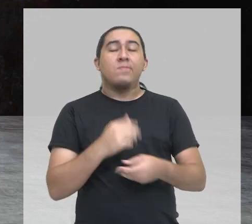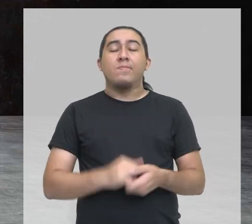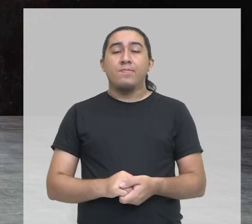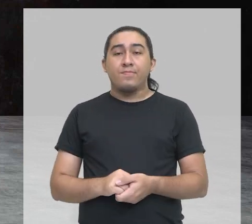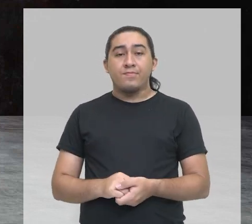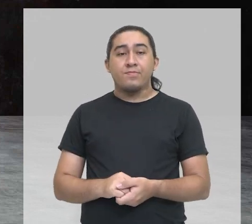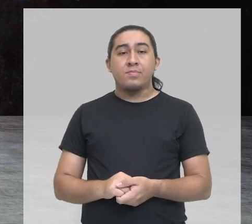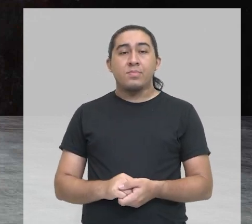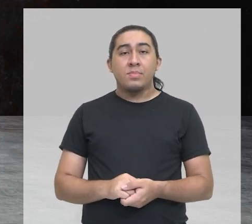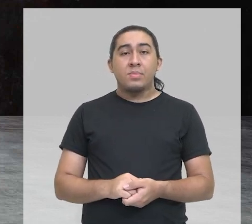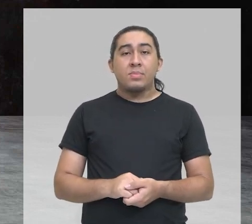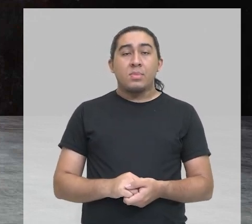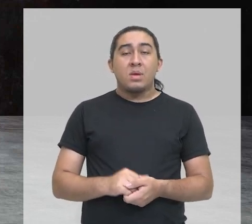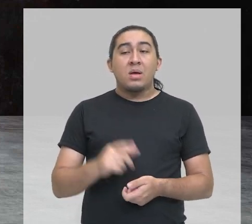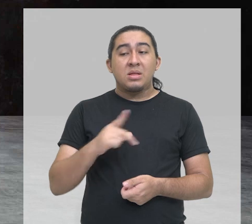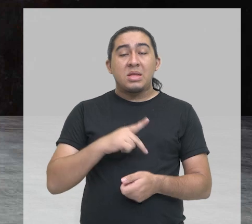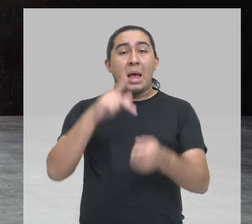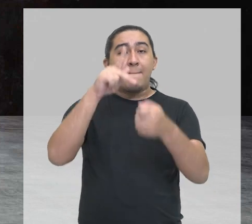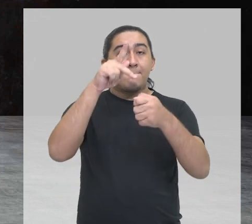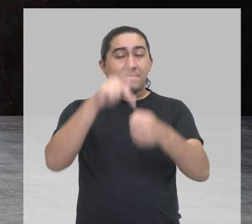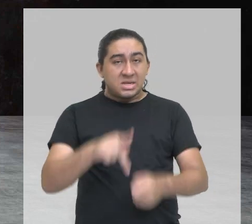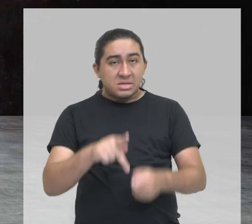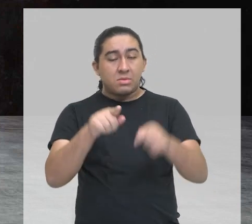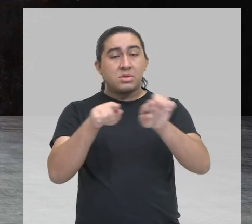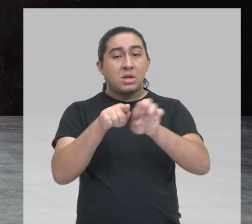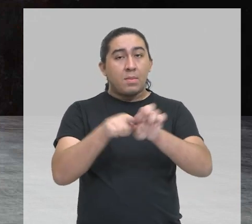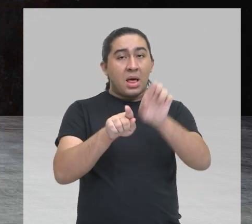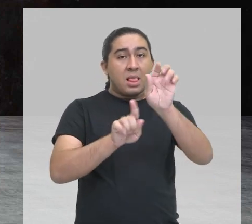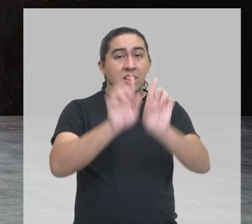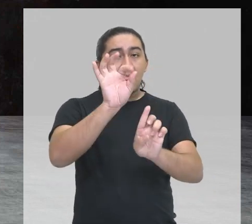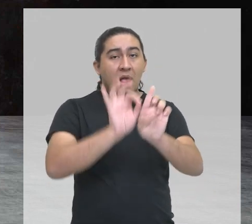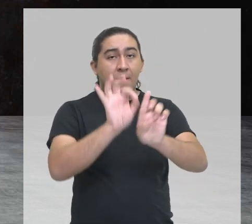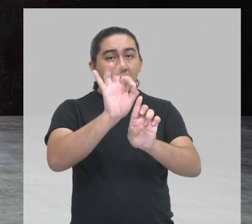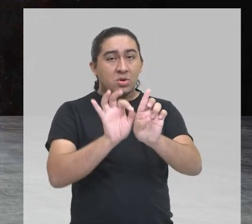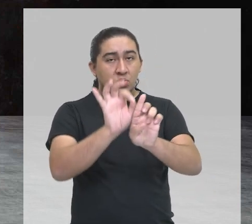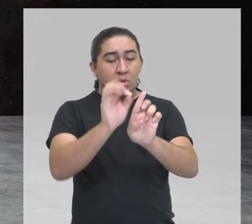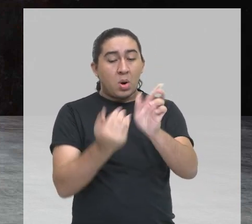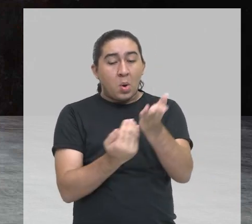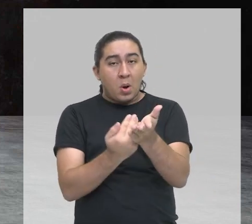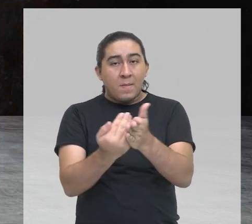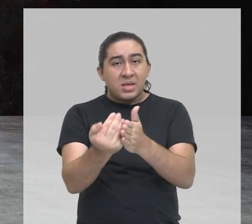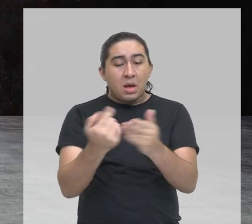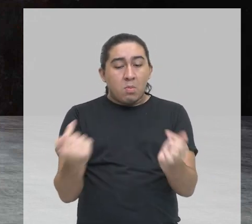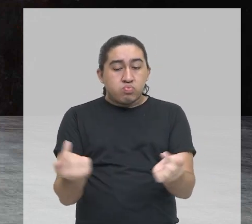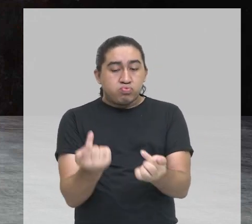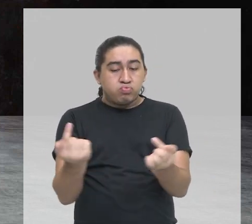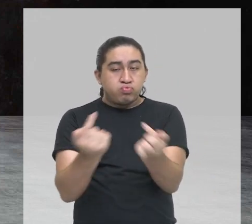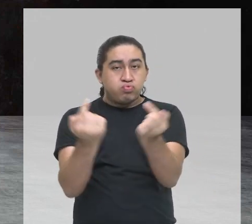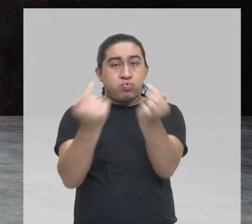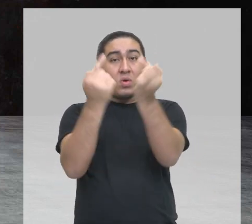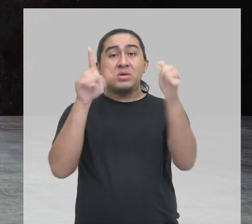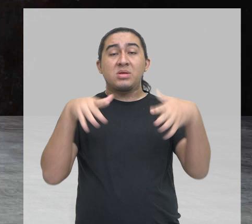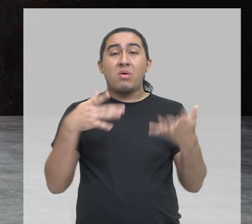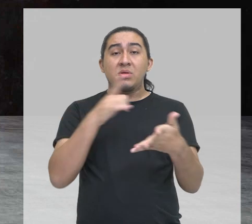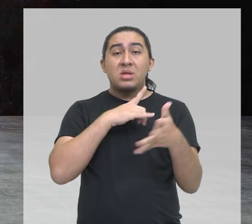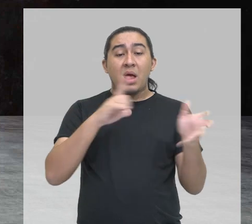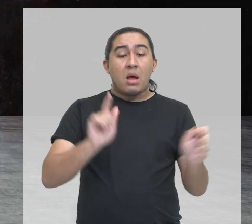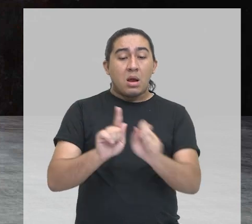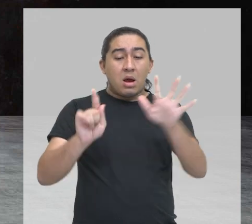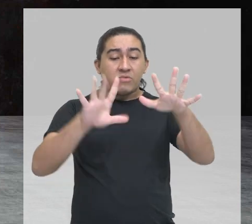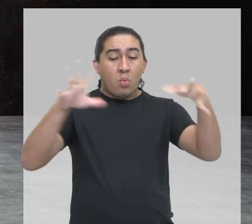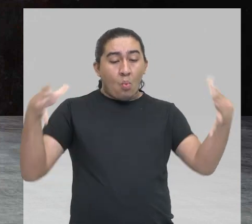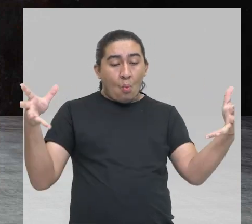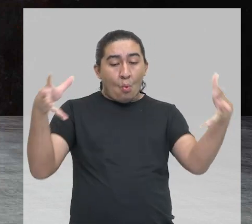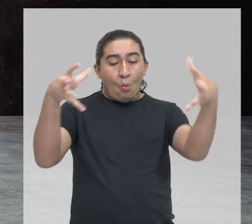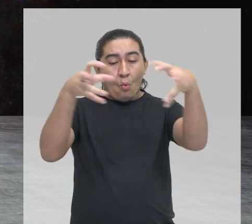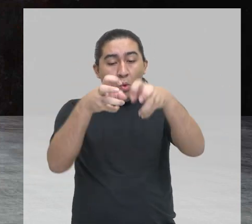pressão e a temperatura aumentam ali nesse aglomerado gasoso, começa a ocorrer a fusão nuclear, que